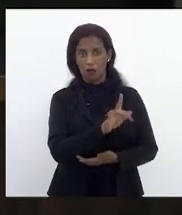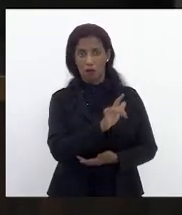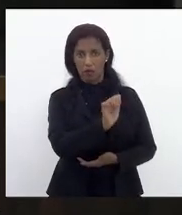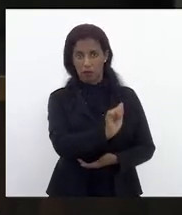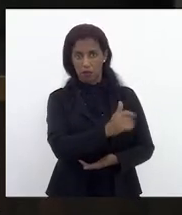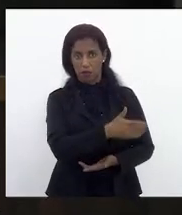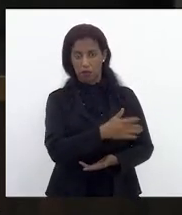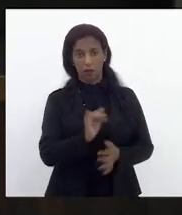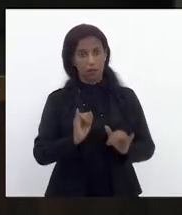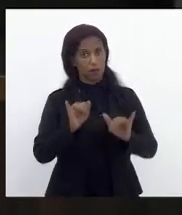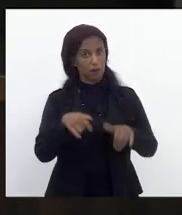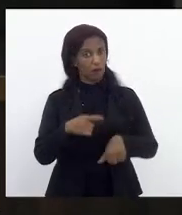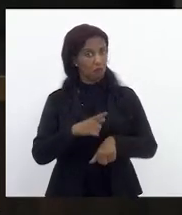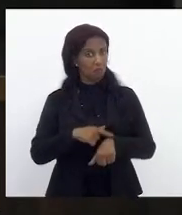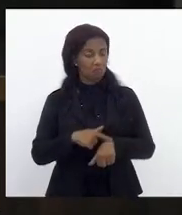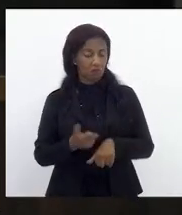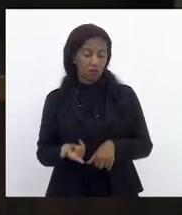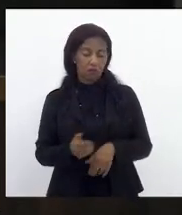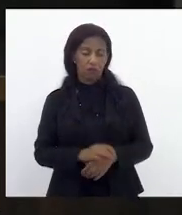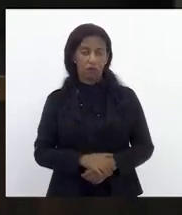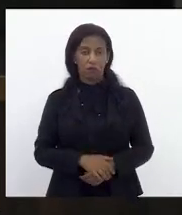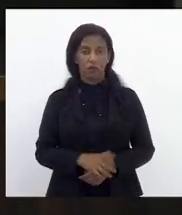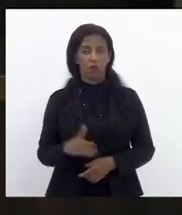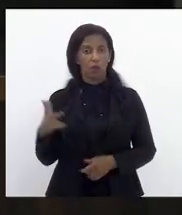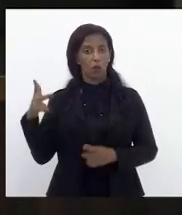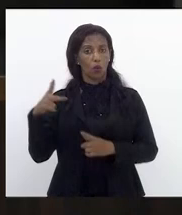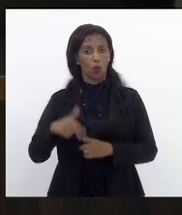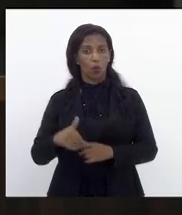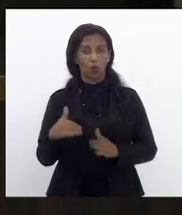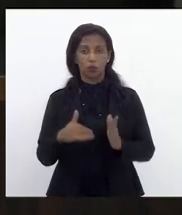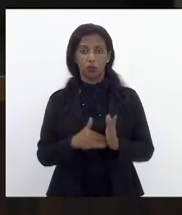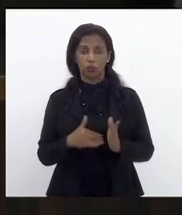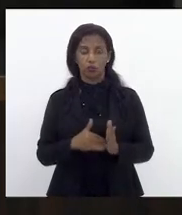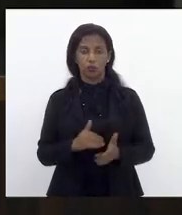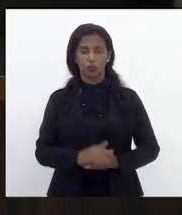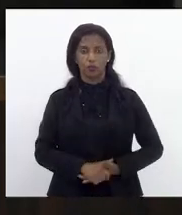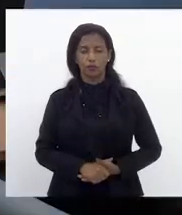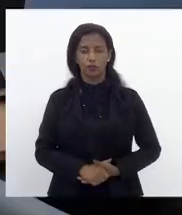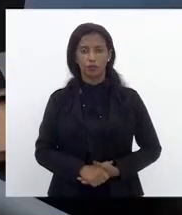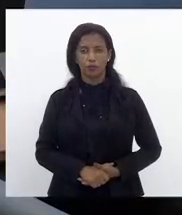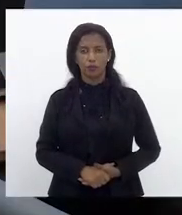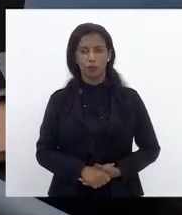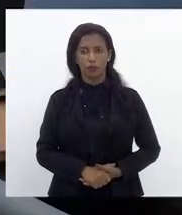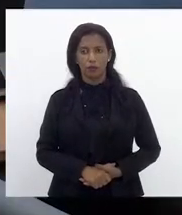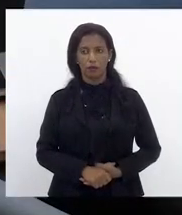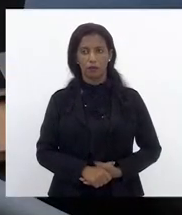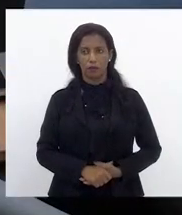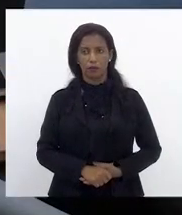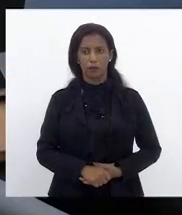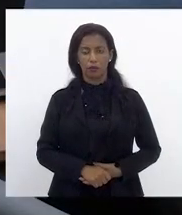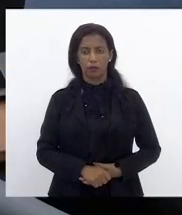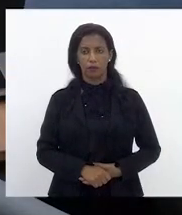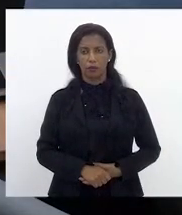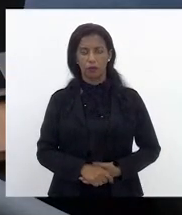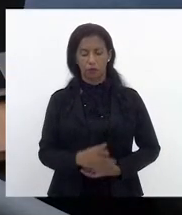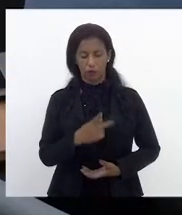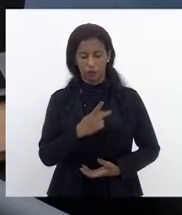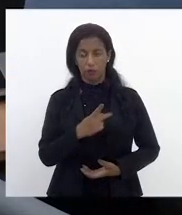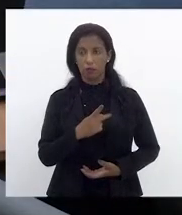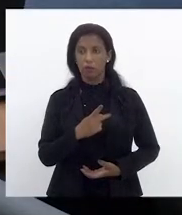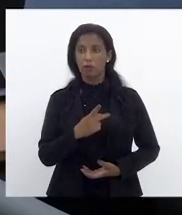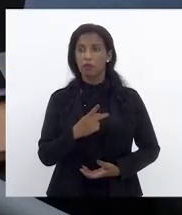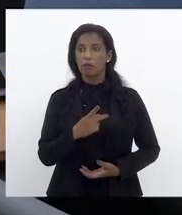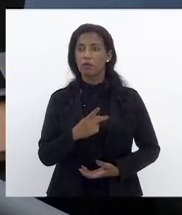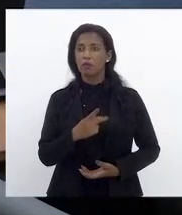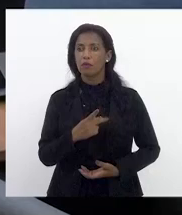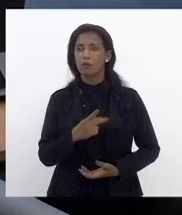e se ao final não tiver tempo eu corto os últimos Deputado da Mônica o presidente